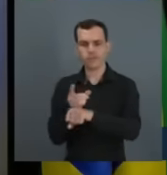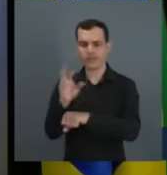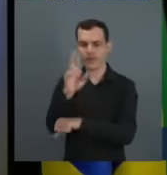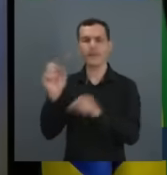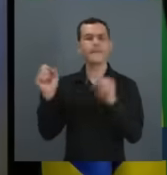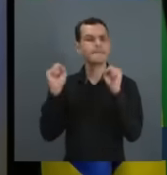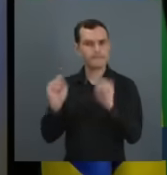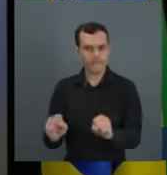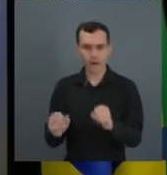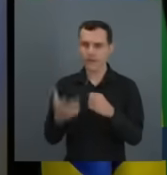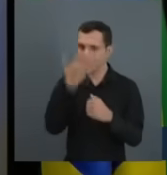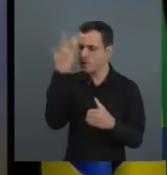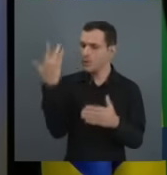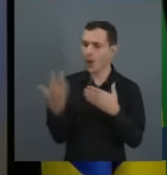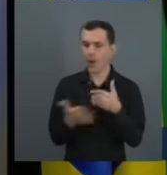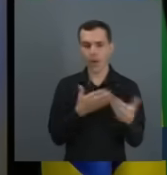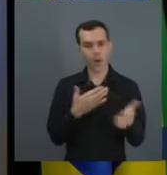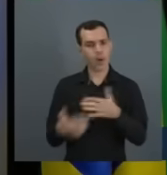um.